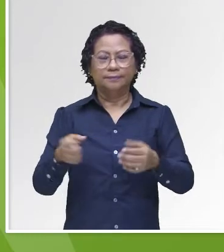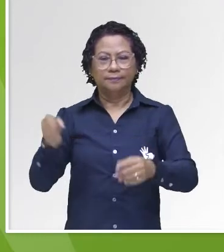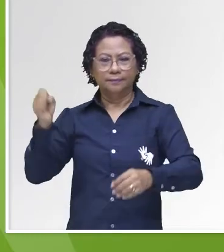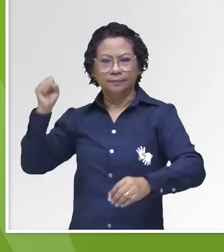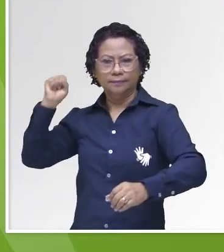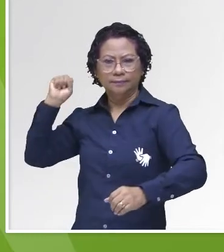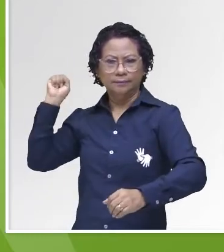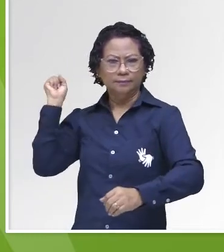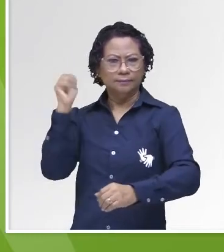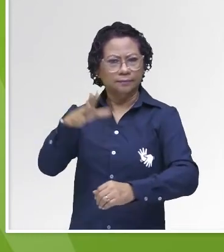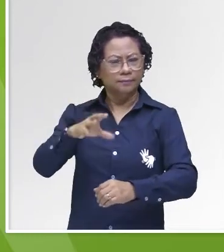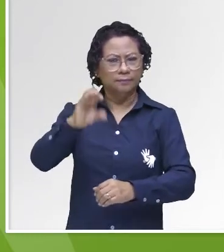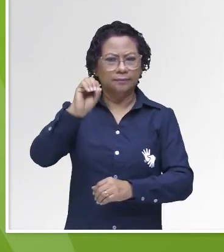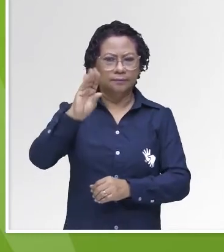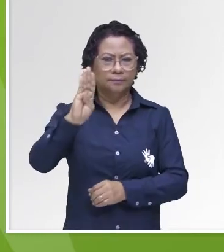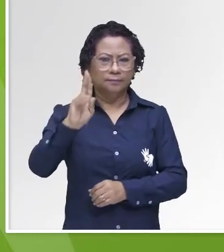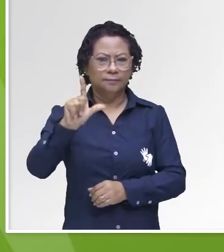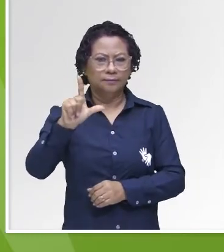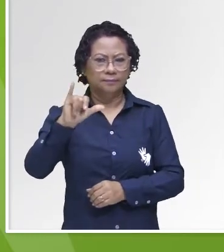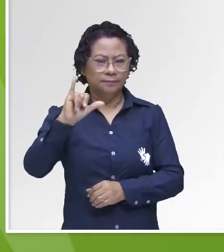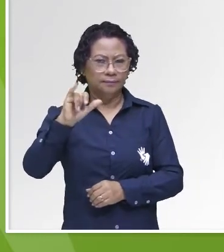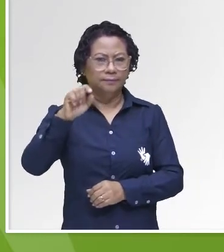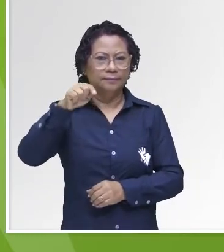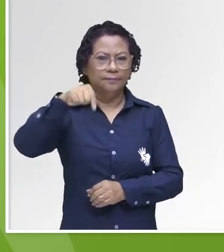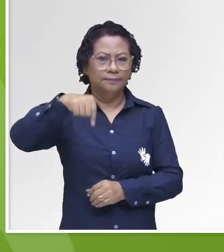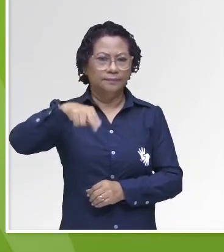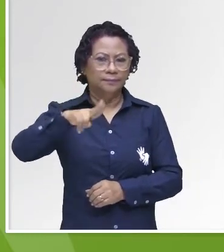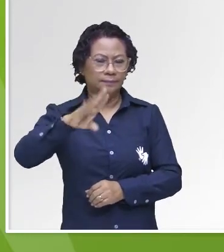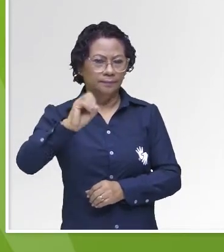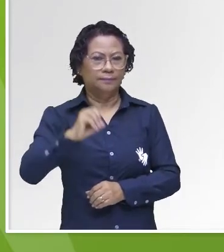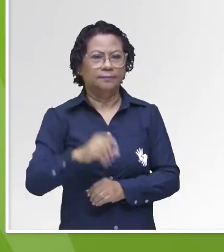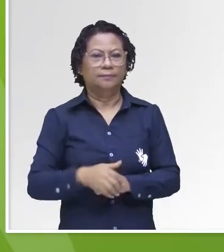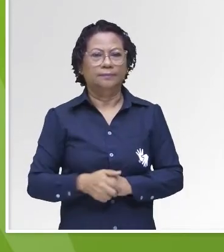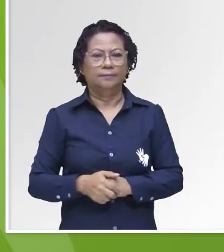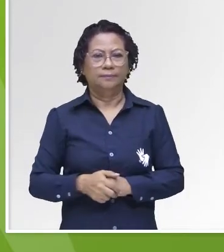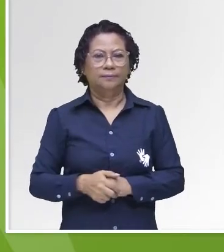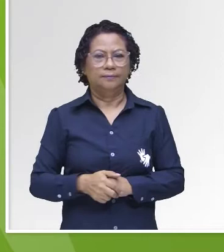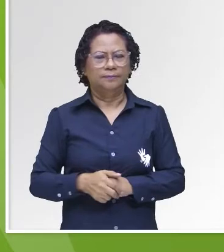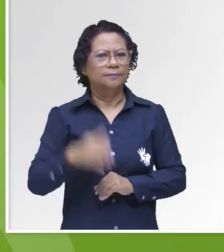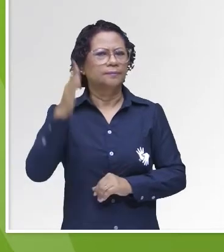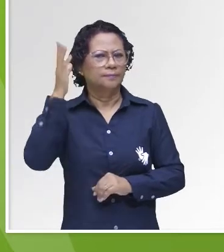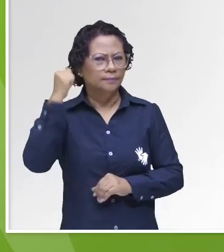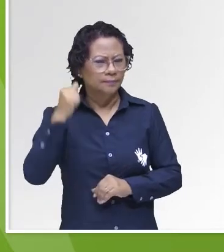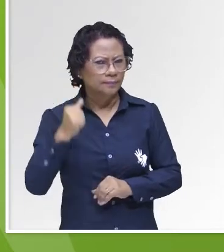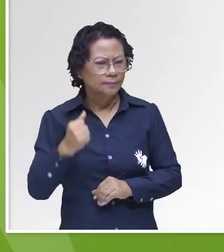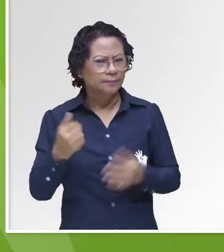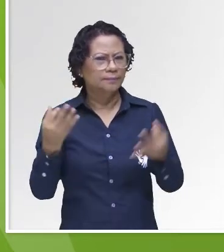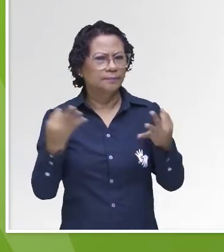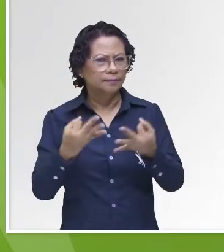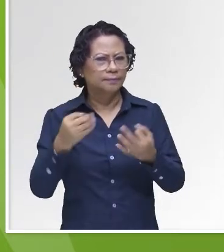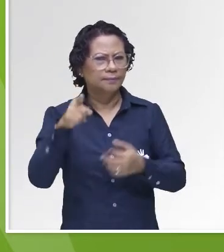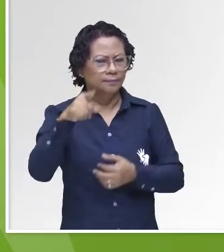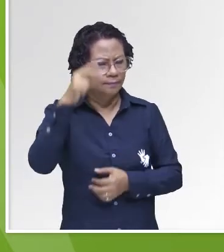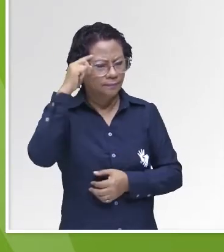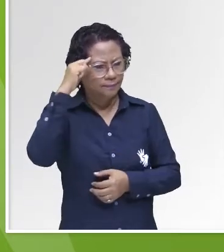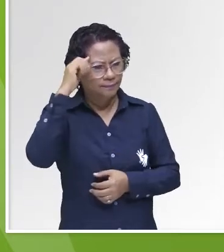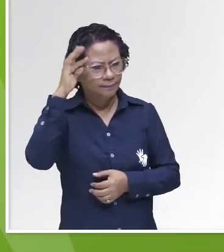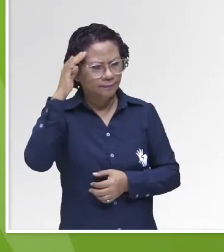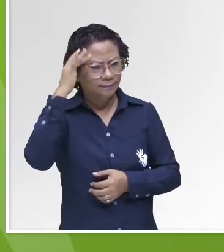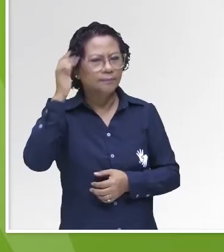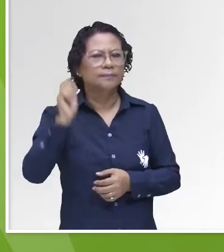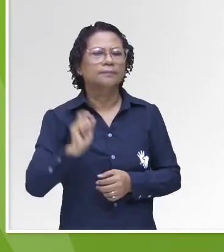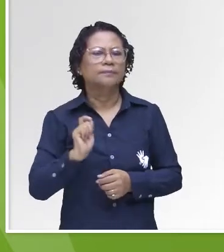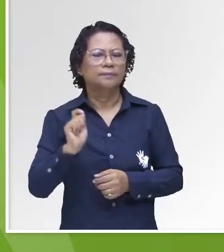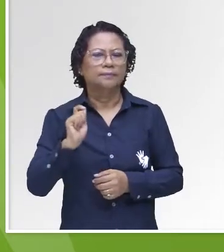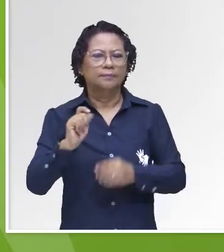No lançamento oblíquo, nós temos aqui, olha, para definir o lançamento oblíquo, pense na seguinte situação.